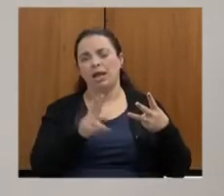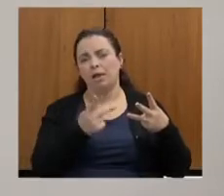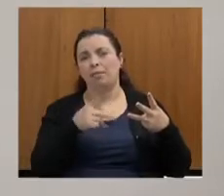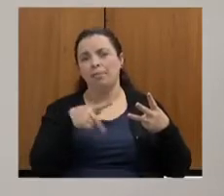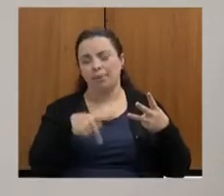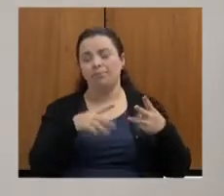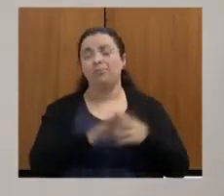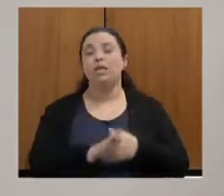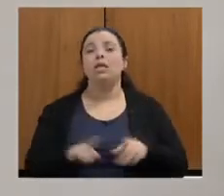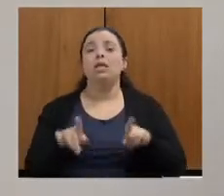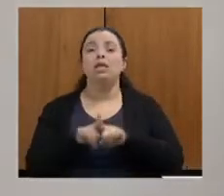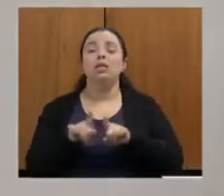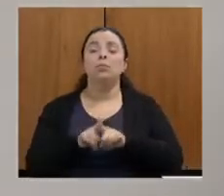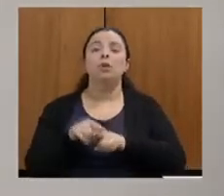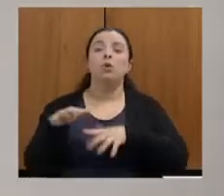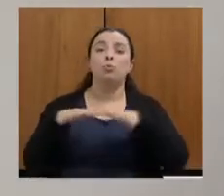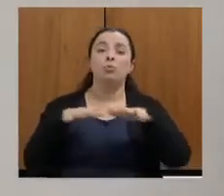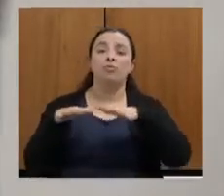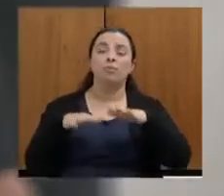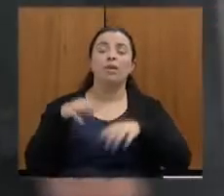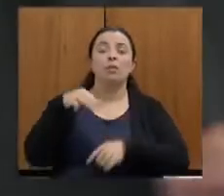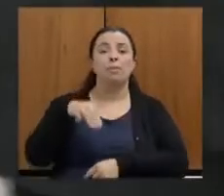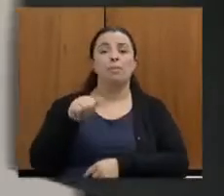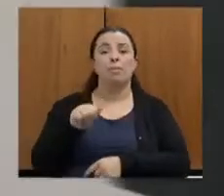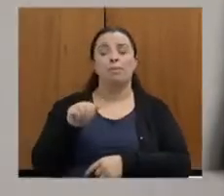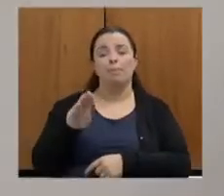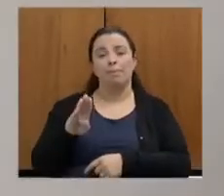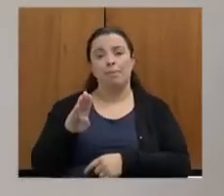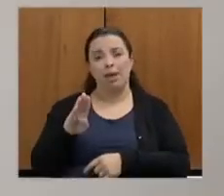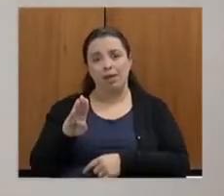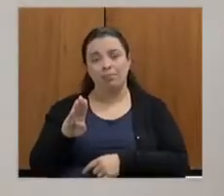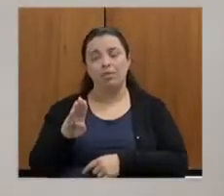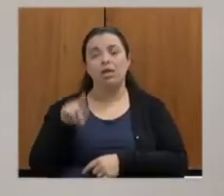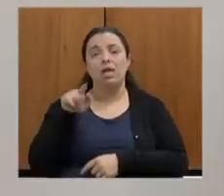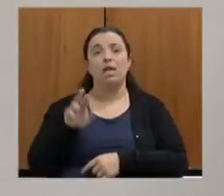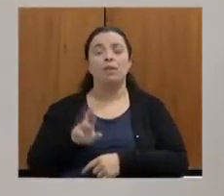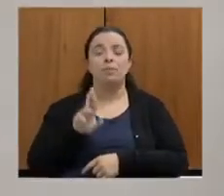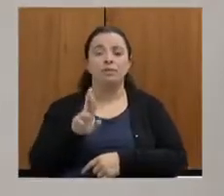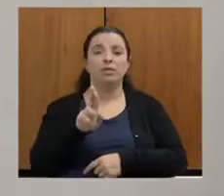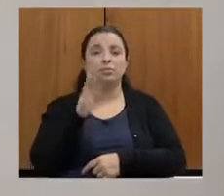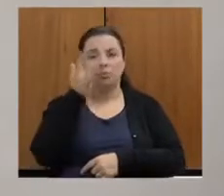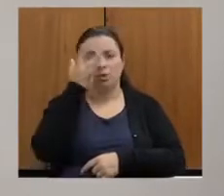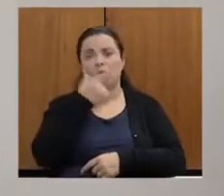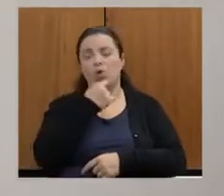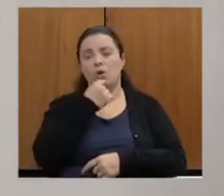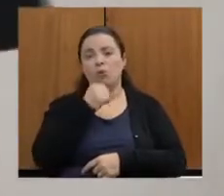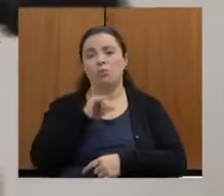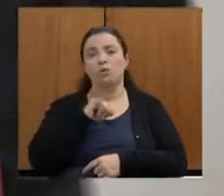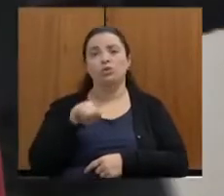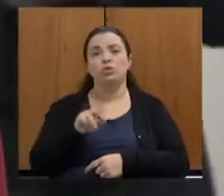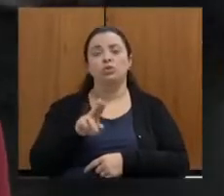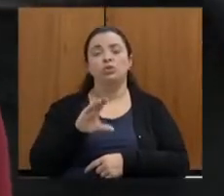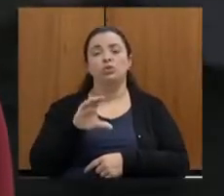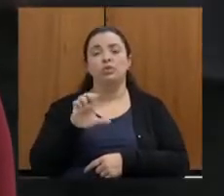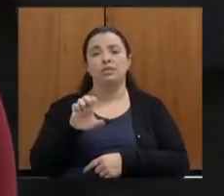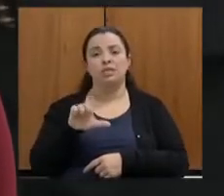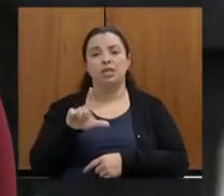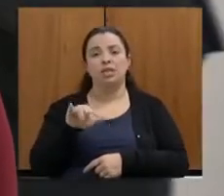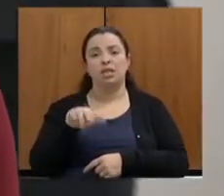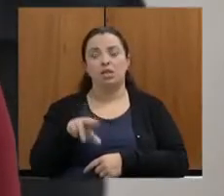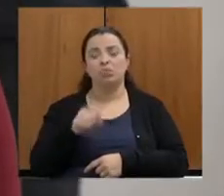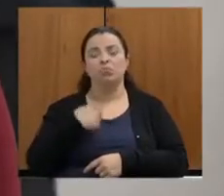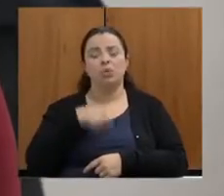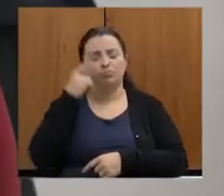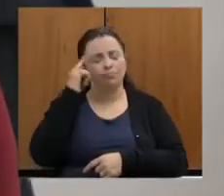e atingidos por barragens mab aqui nessa mesa representado pelos ele Android porque eu me lembro que uma das